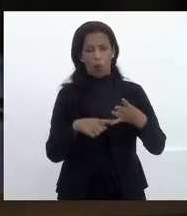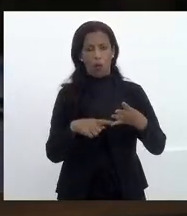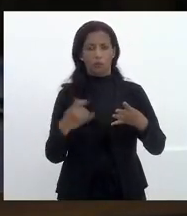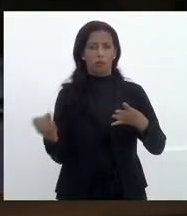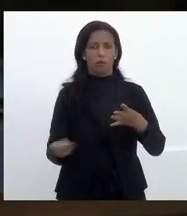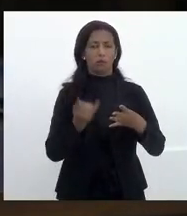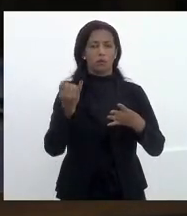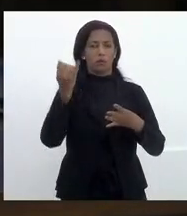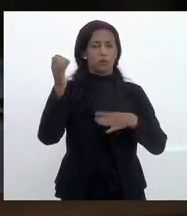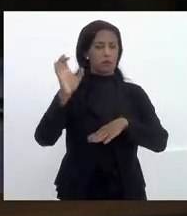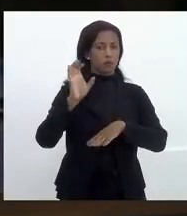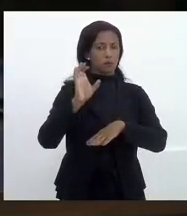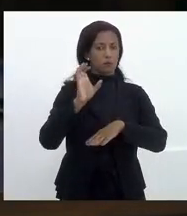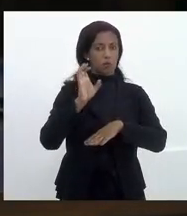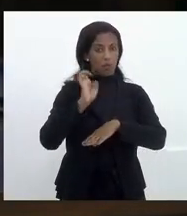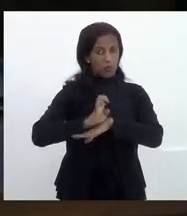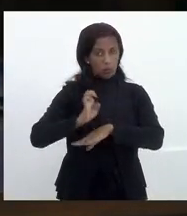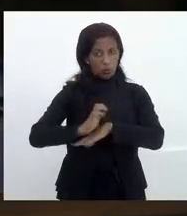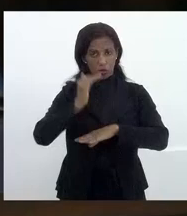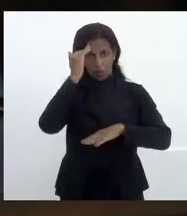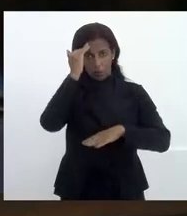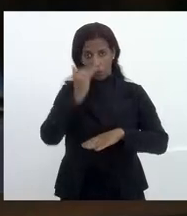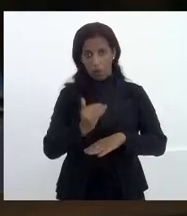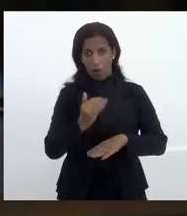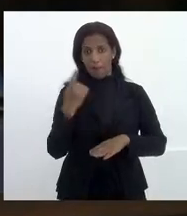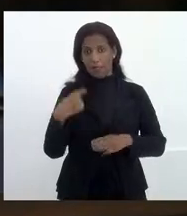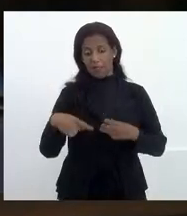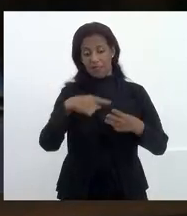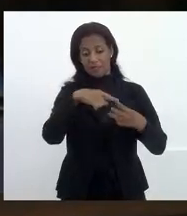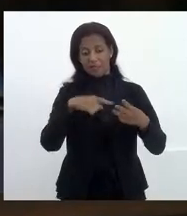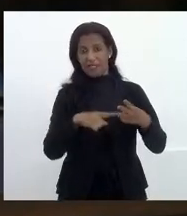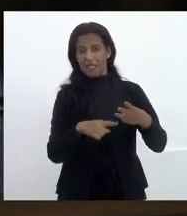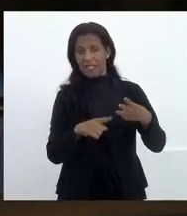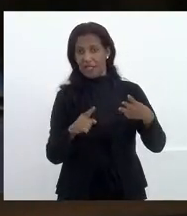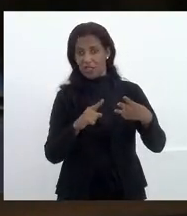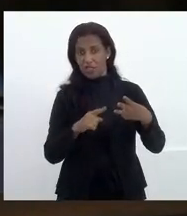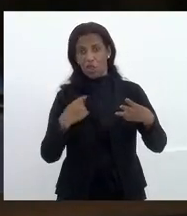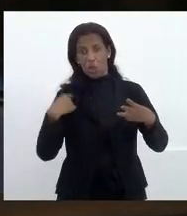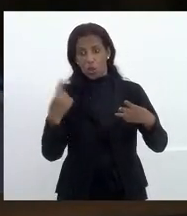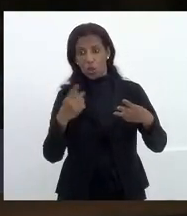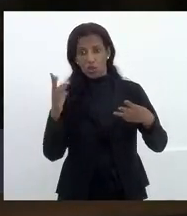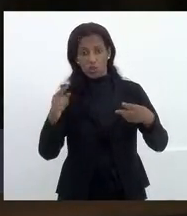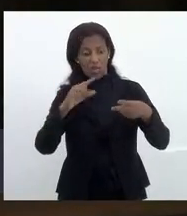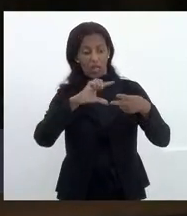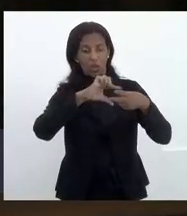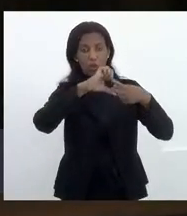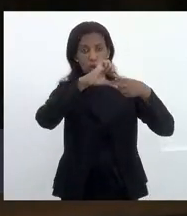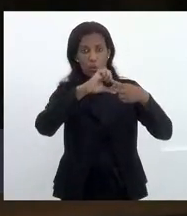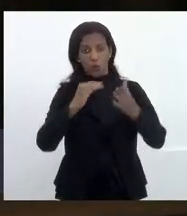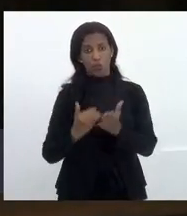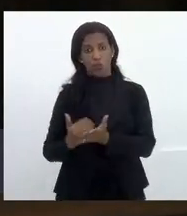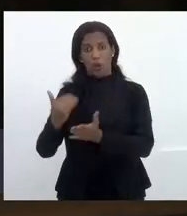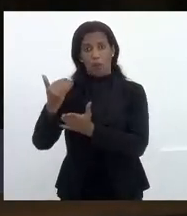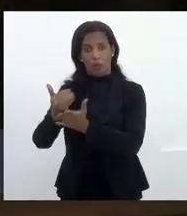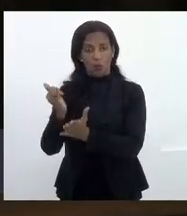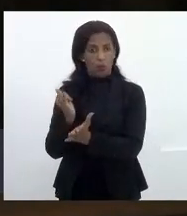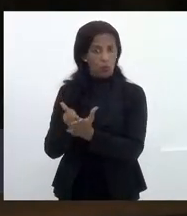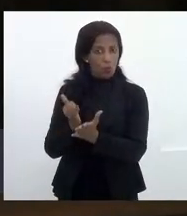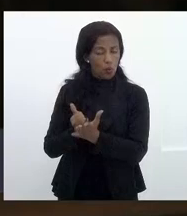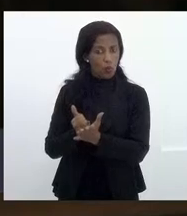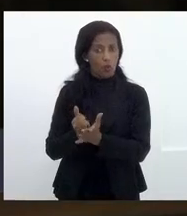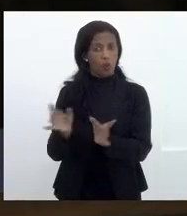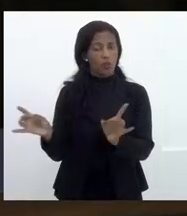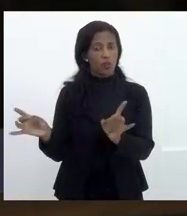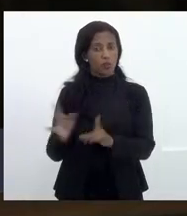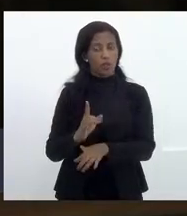para que o estado cumpra desses quatro e precisa cumprir três nós já comprei uns dois nós aumentamos a nossa alíquota e